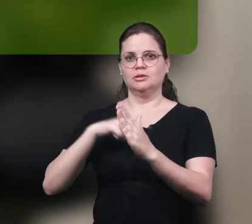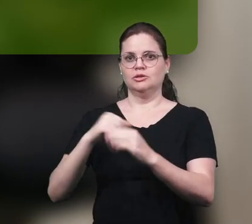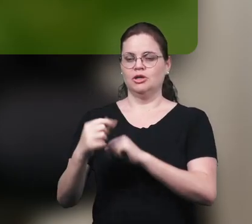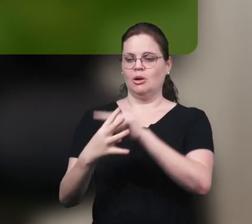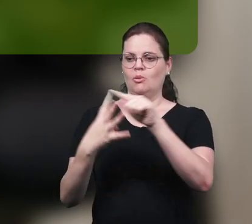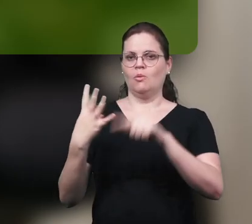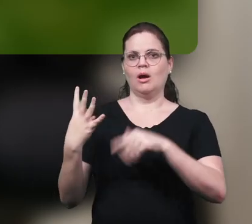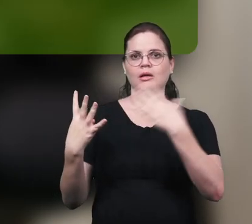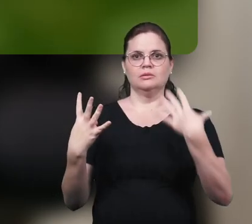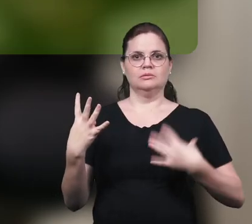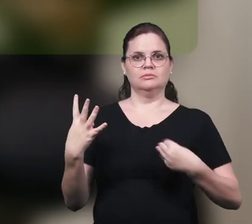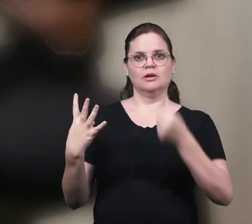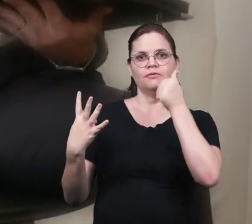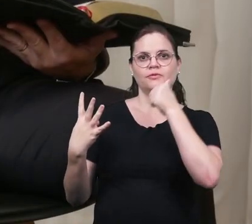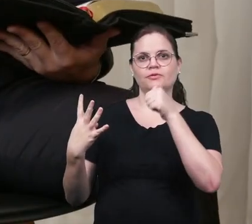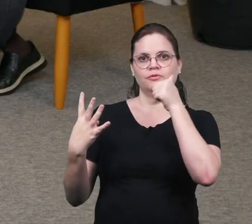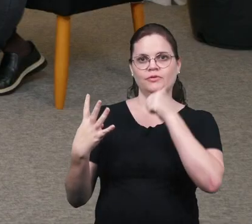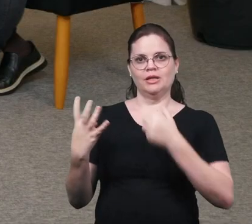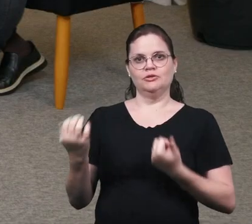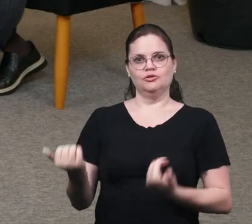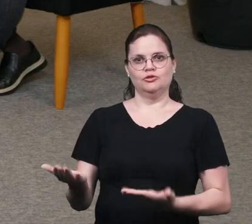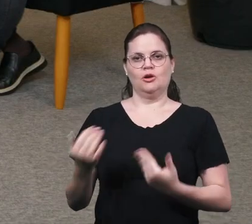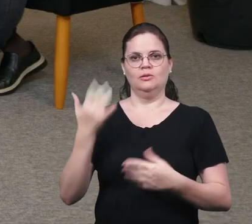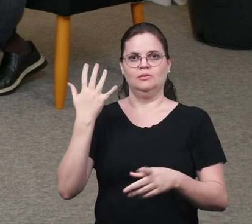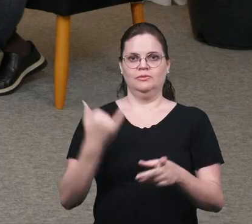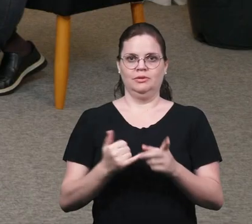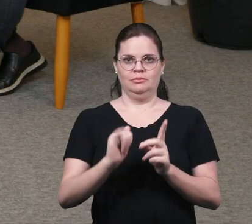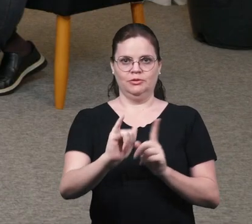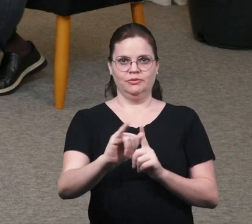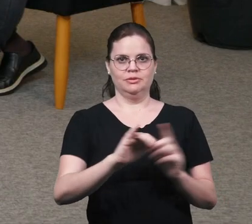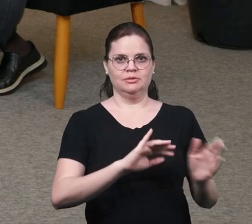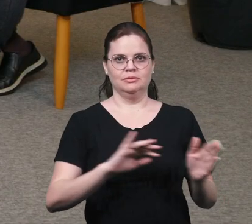filhas donzelas que profetizavam. Muito bem.